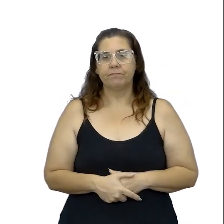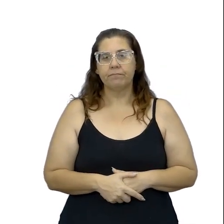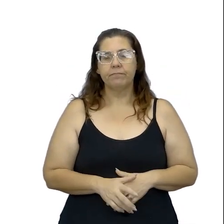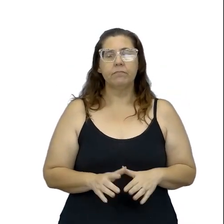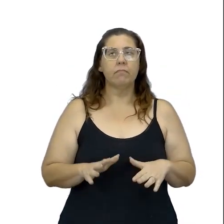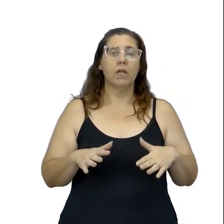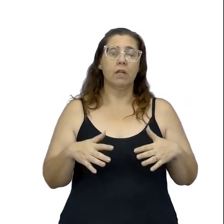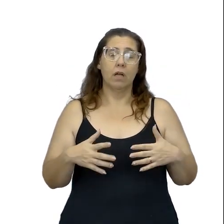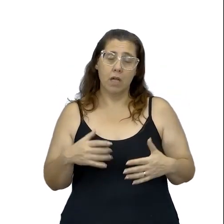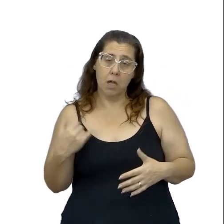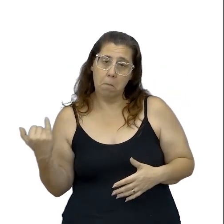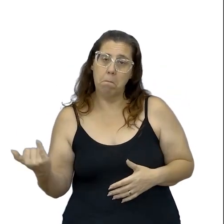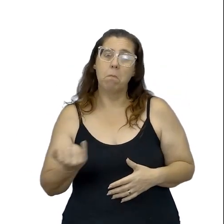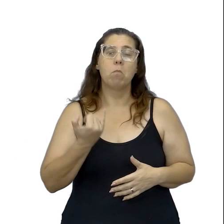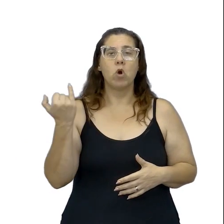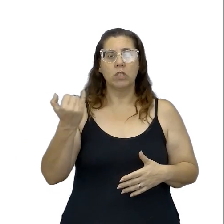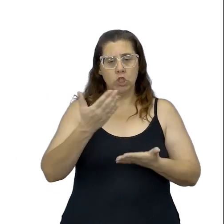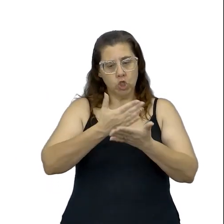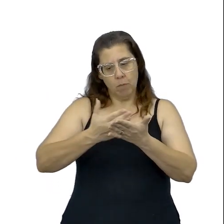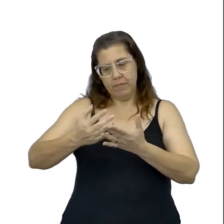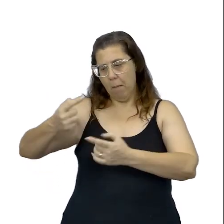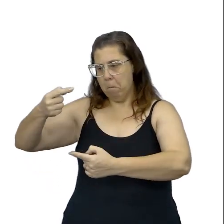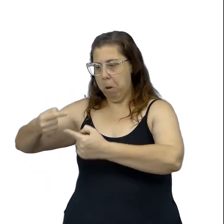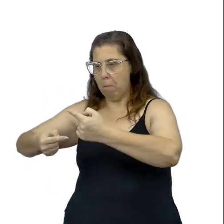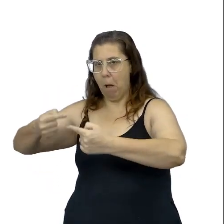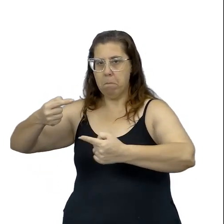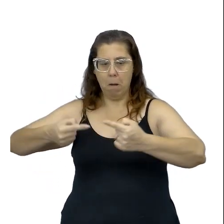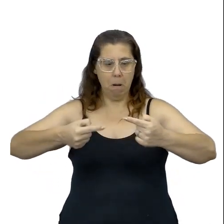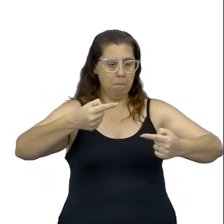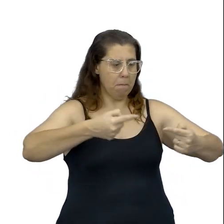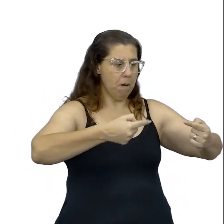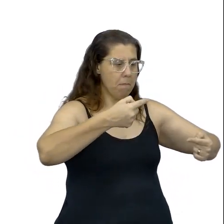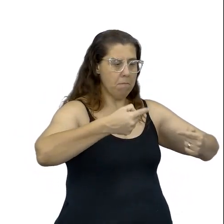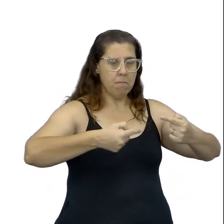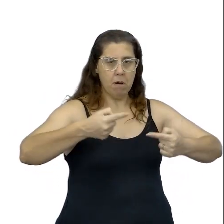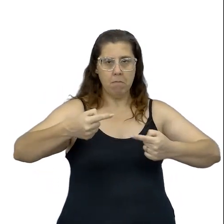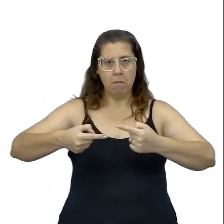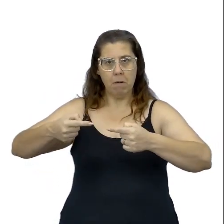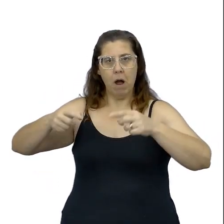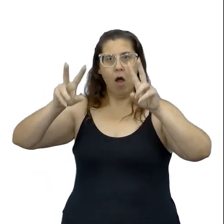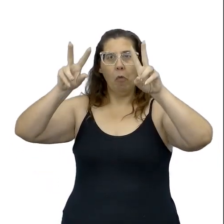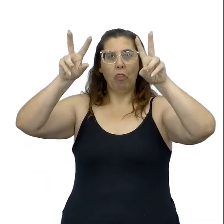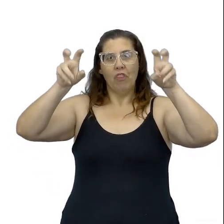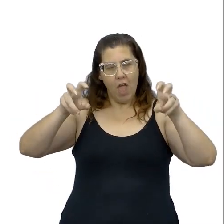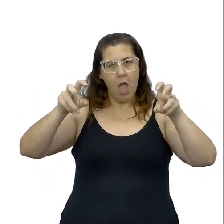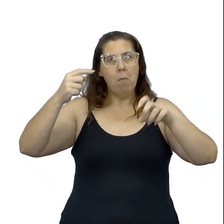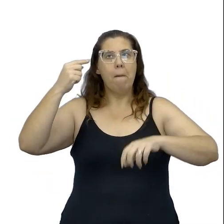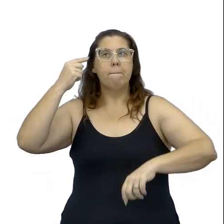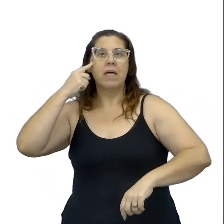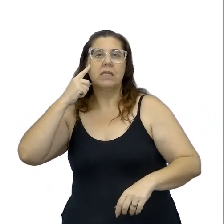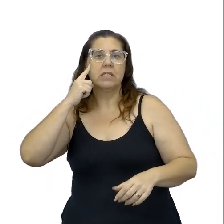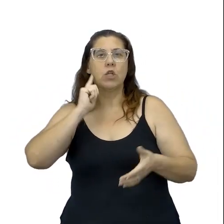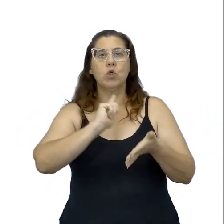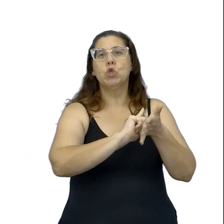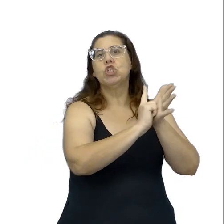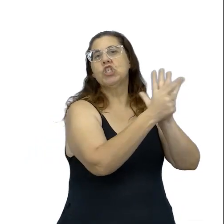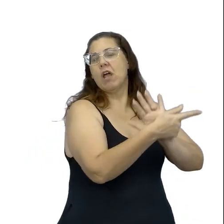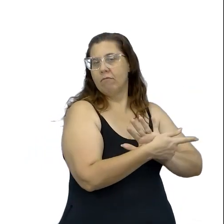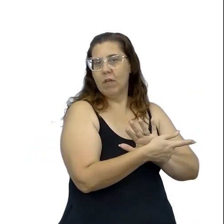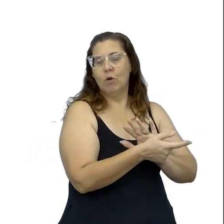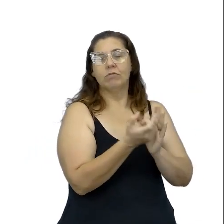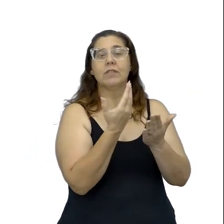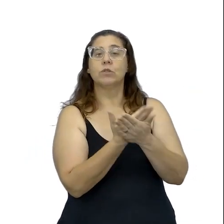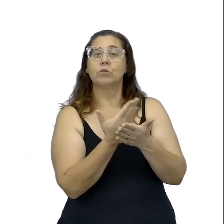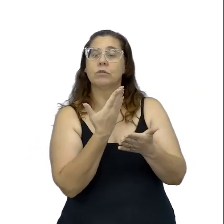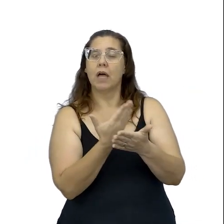Então, é importante abrir um debate para discutir a temática desenvolvida sobre o gênero textual que está sendo